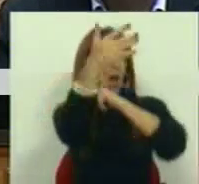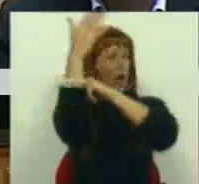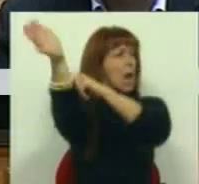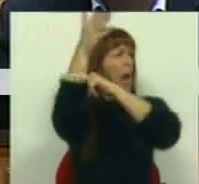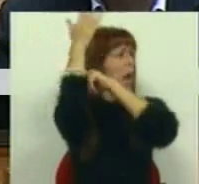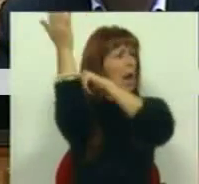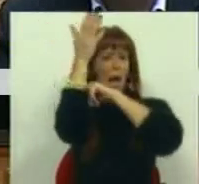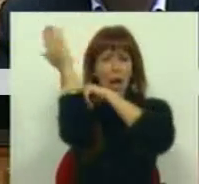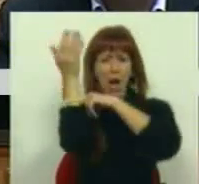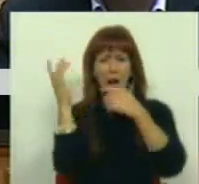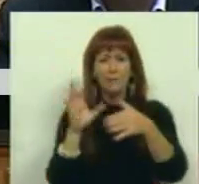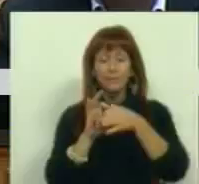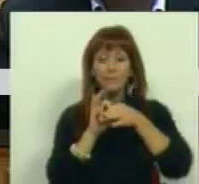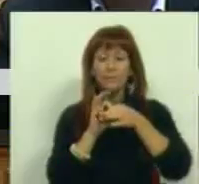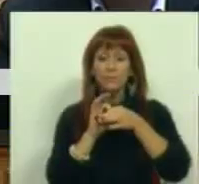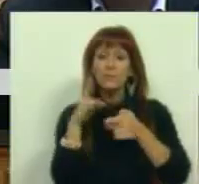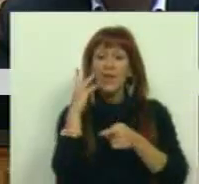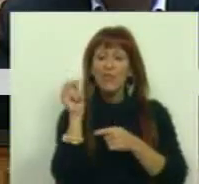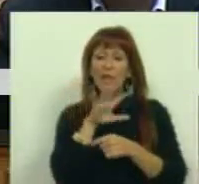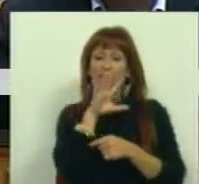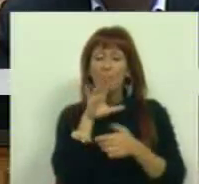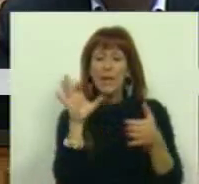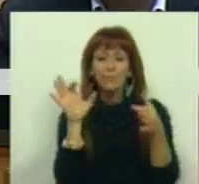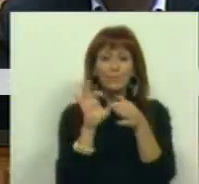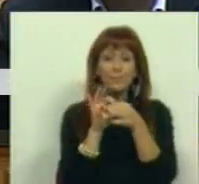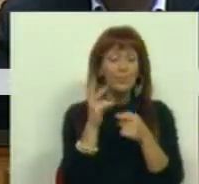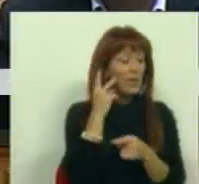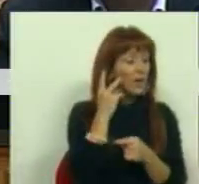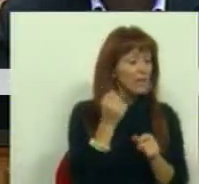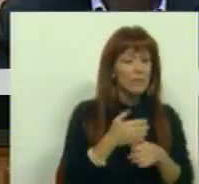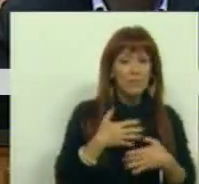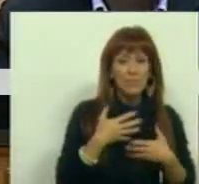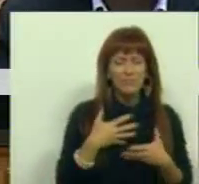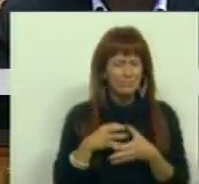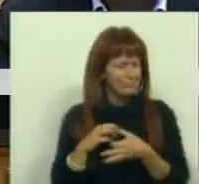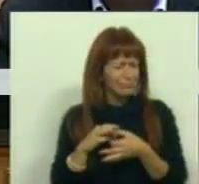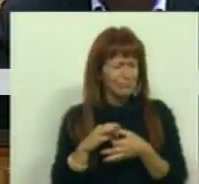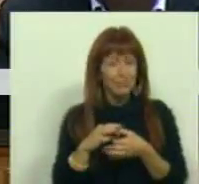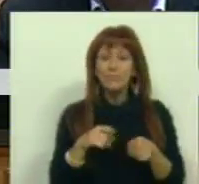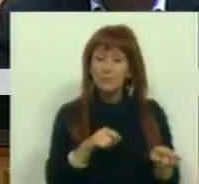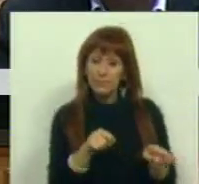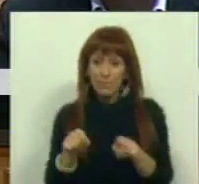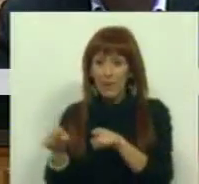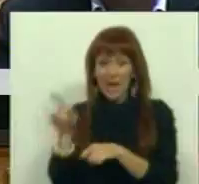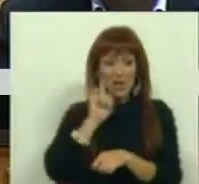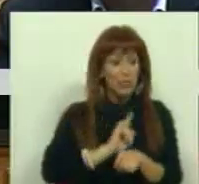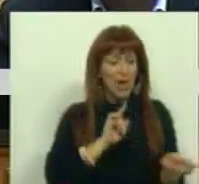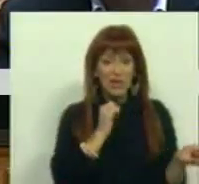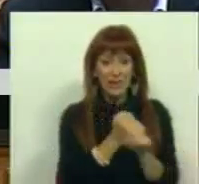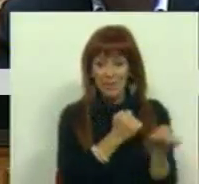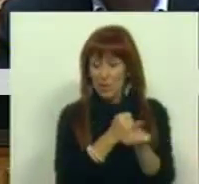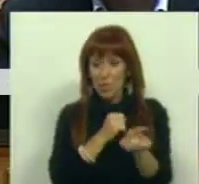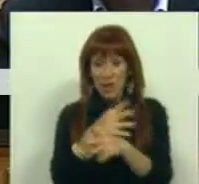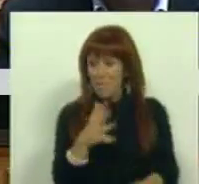é a conciliação da vida familiar com a vida profissional. Para estas trabalhadoras,